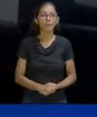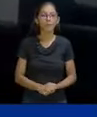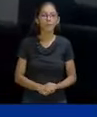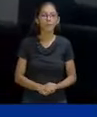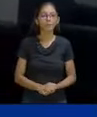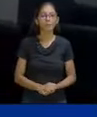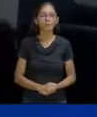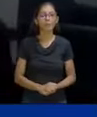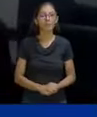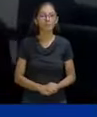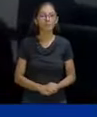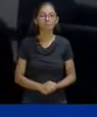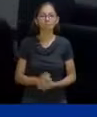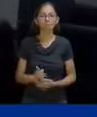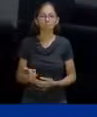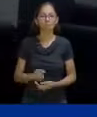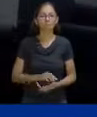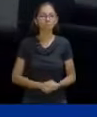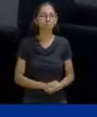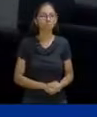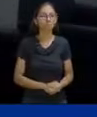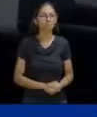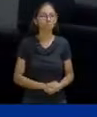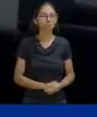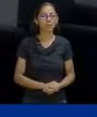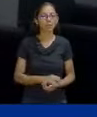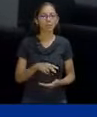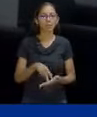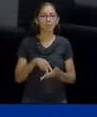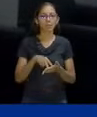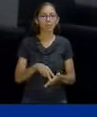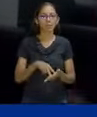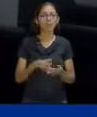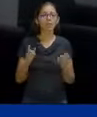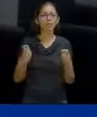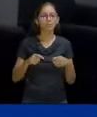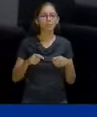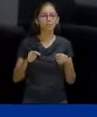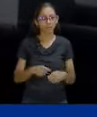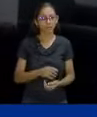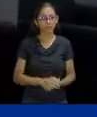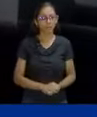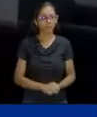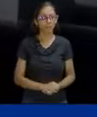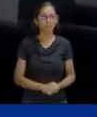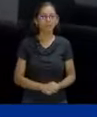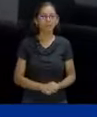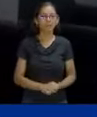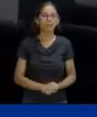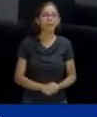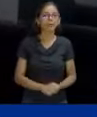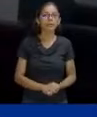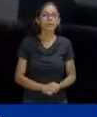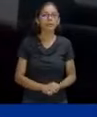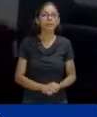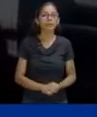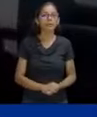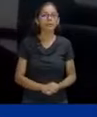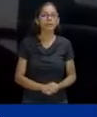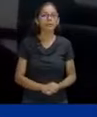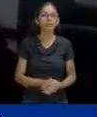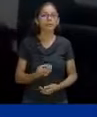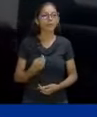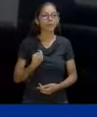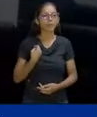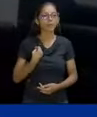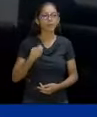com a própria vida, né, doutor Paulo? Se for preciso, você sacrifica a vida, mas não sacrifica uma garantia de um juiz,